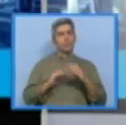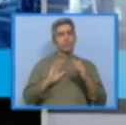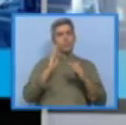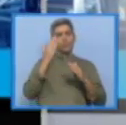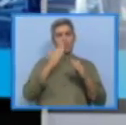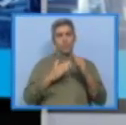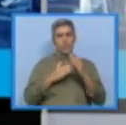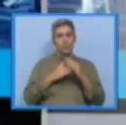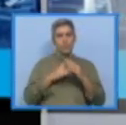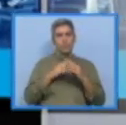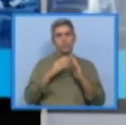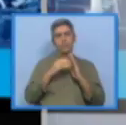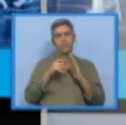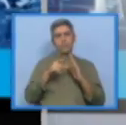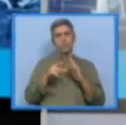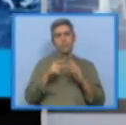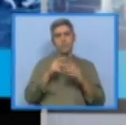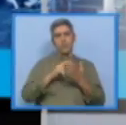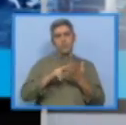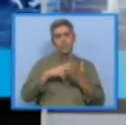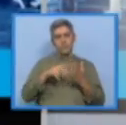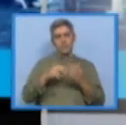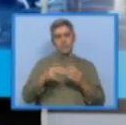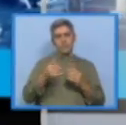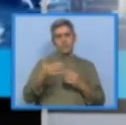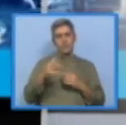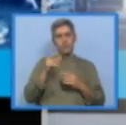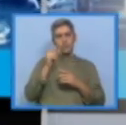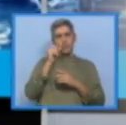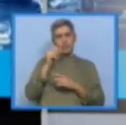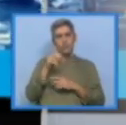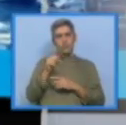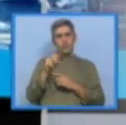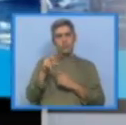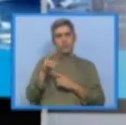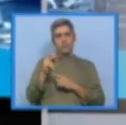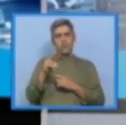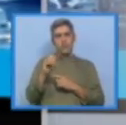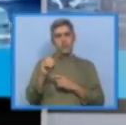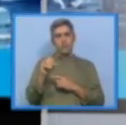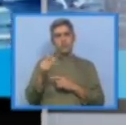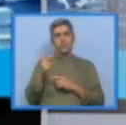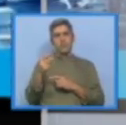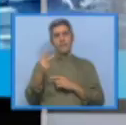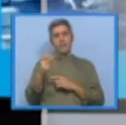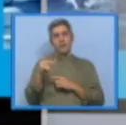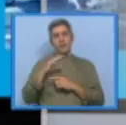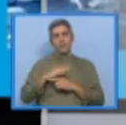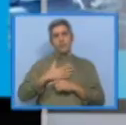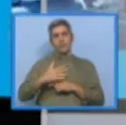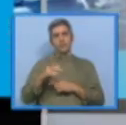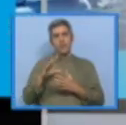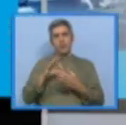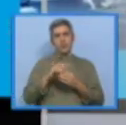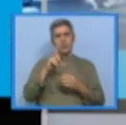portuguesa, consolidada no século XXI. Ora, o Gonçalo M. Tavares, além do mais, depois, do ponto de vista profissional, está